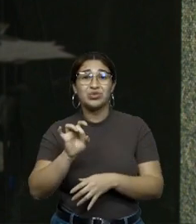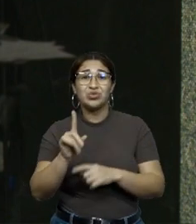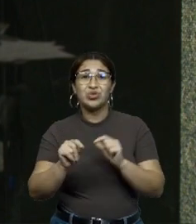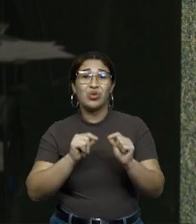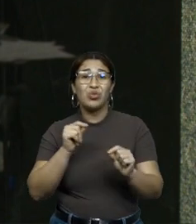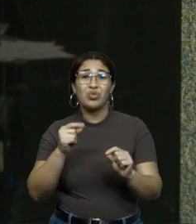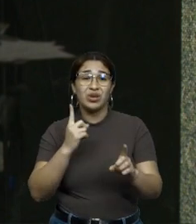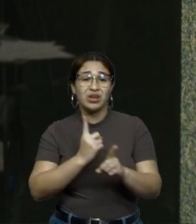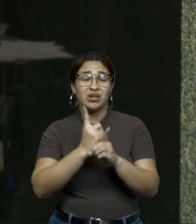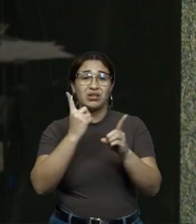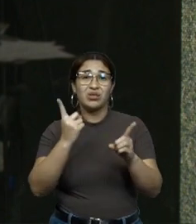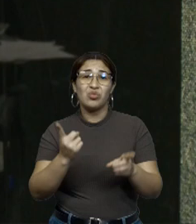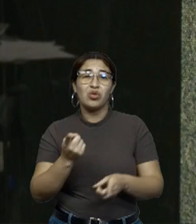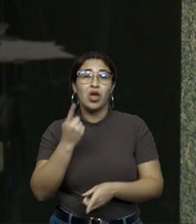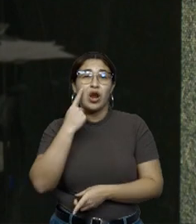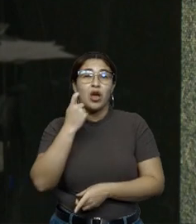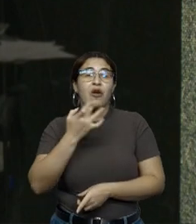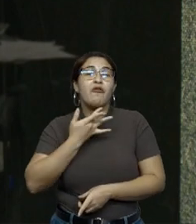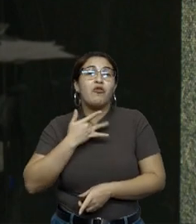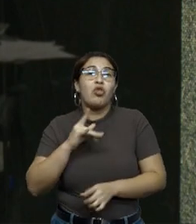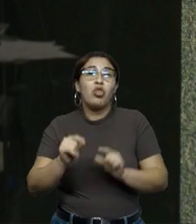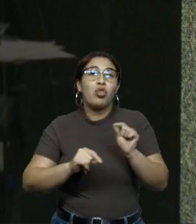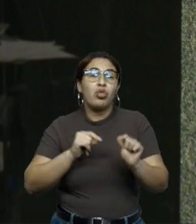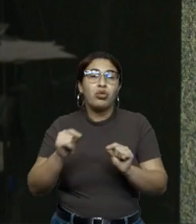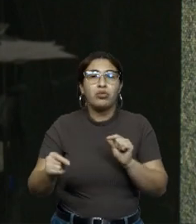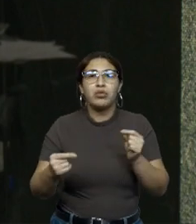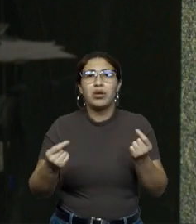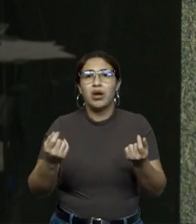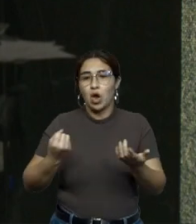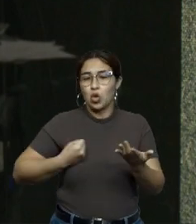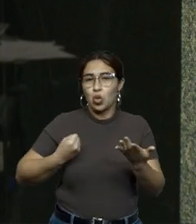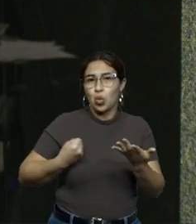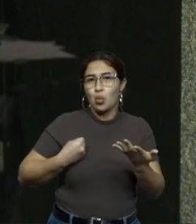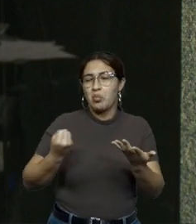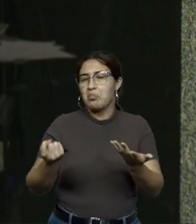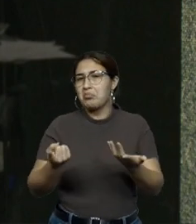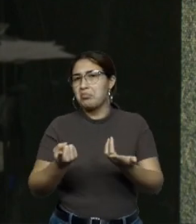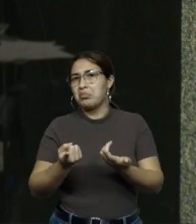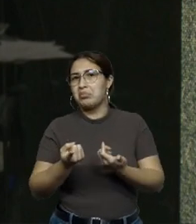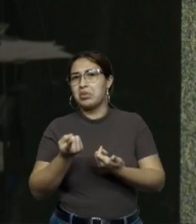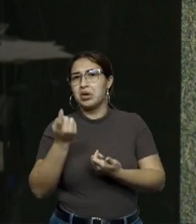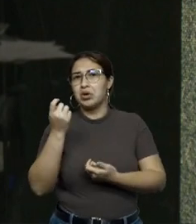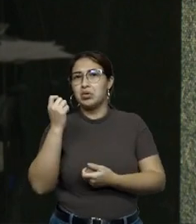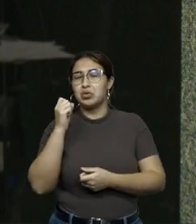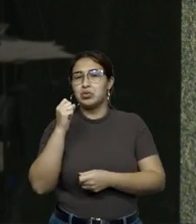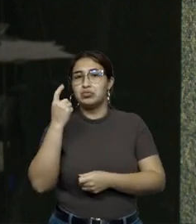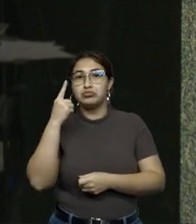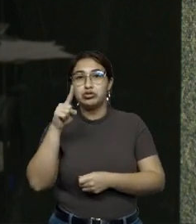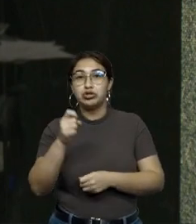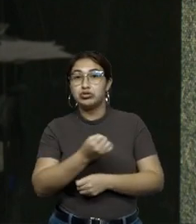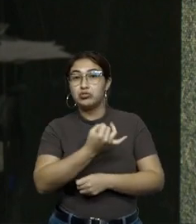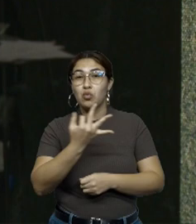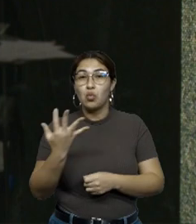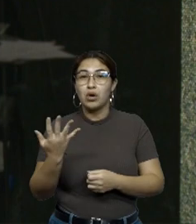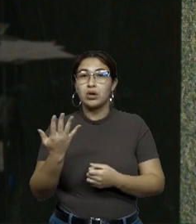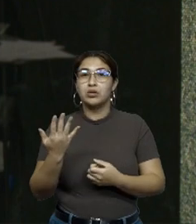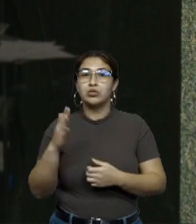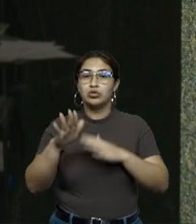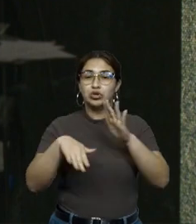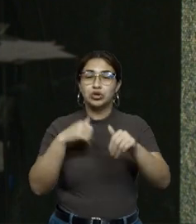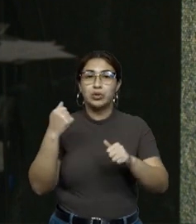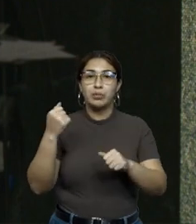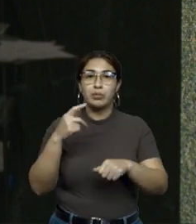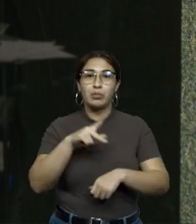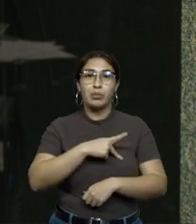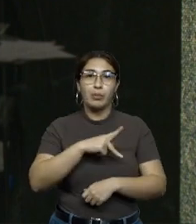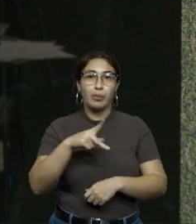não aparece o número é o número de dias que ele colocou principalmente na chamada pública o número de